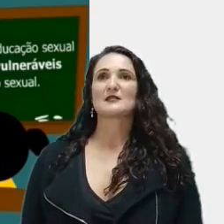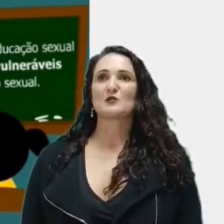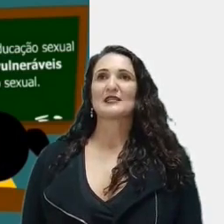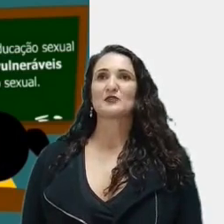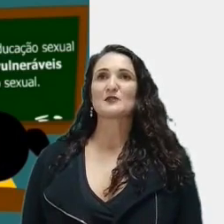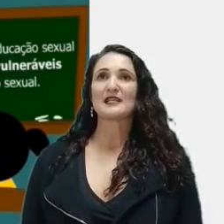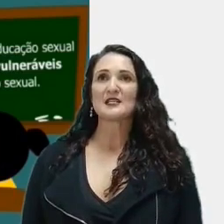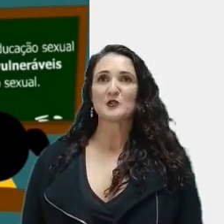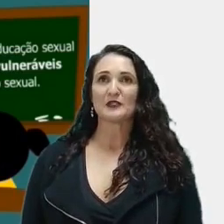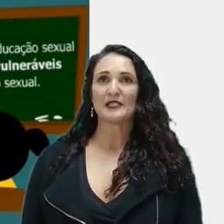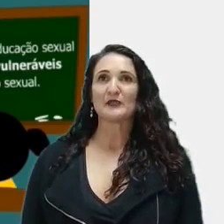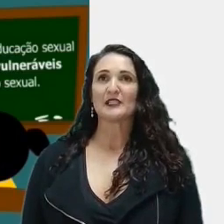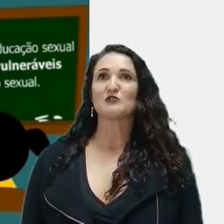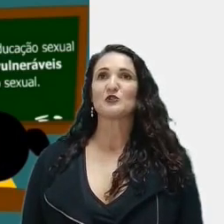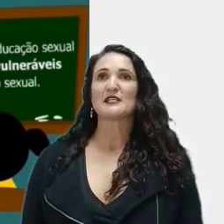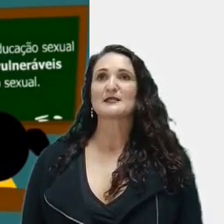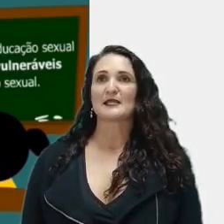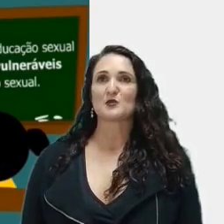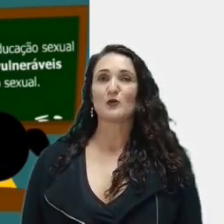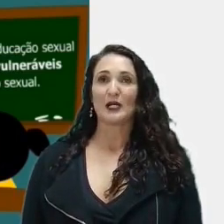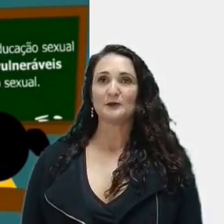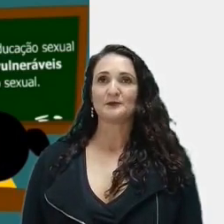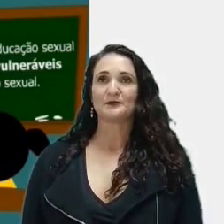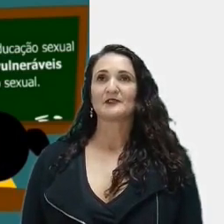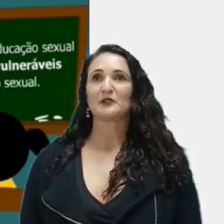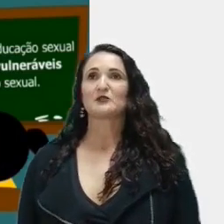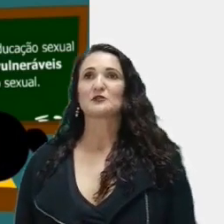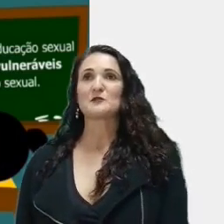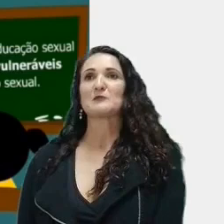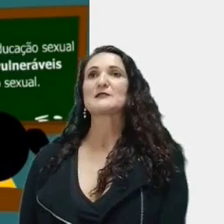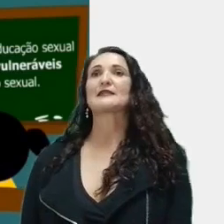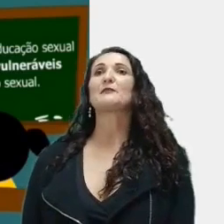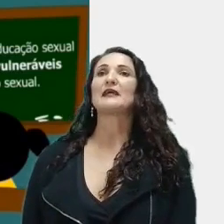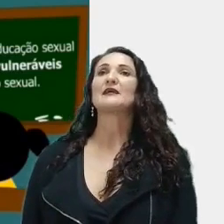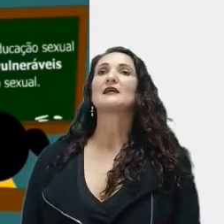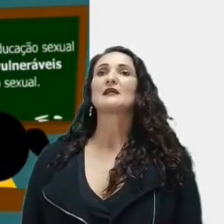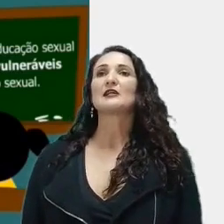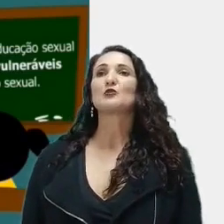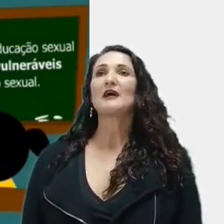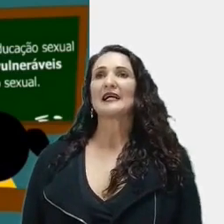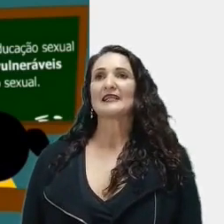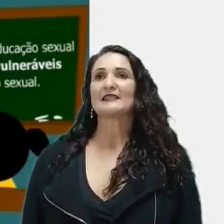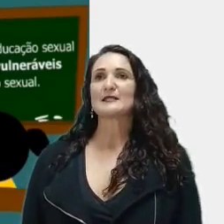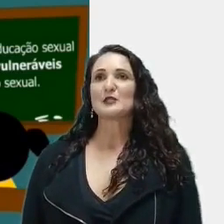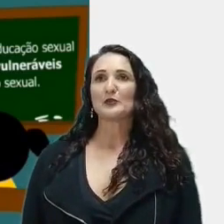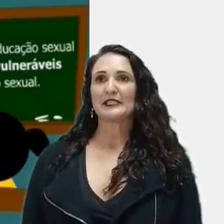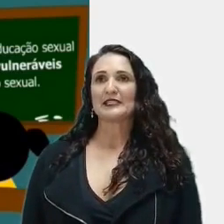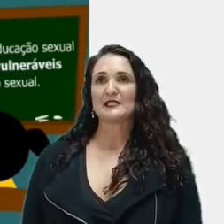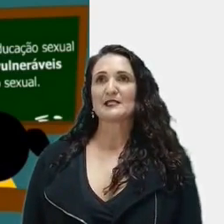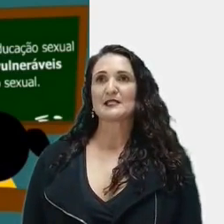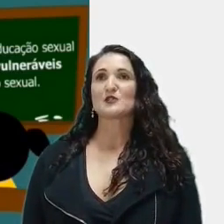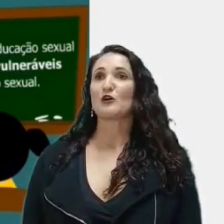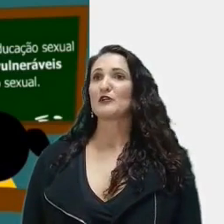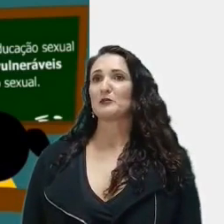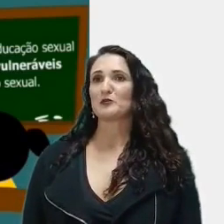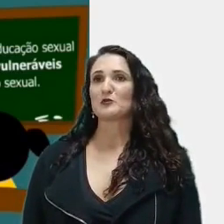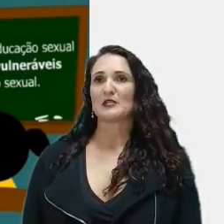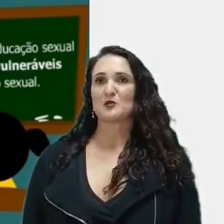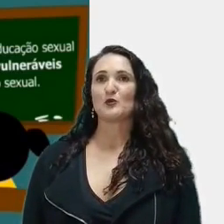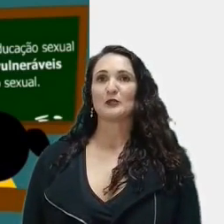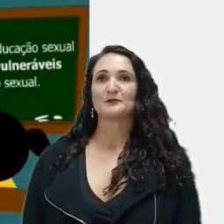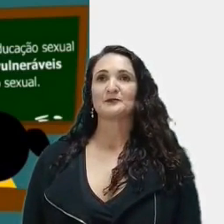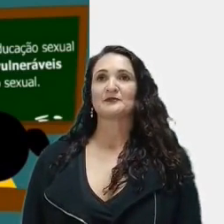Esses aqui são os dados nacional, então, de violência sexual, tá, que eu trouxe para mostrar também, que 1 a cada 5 crianças sofrem